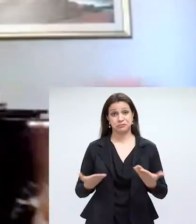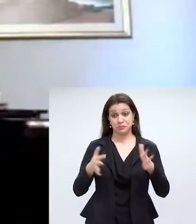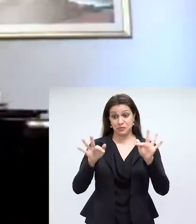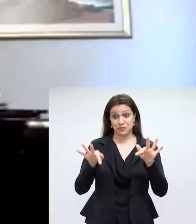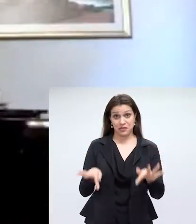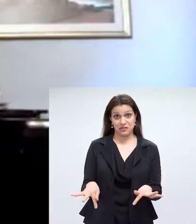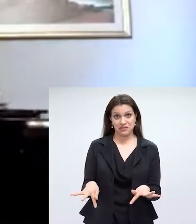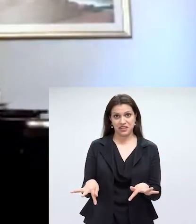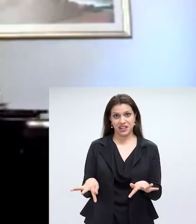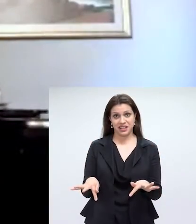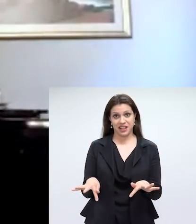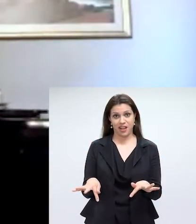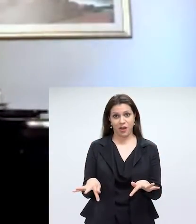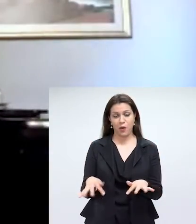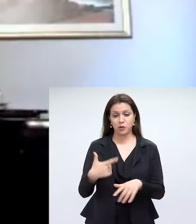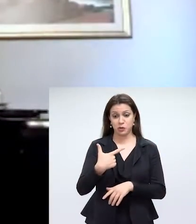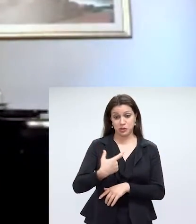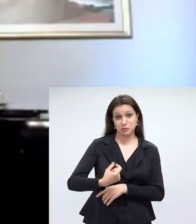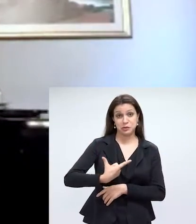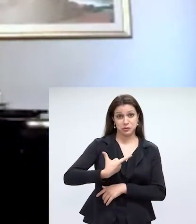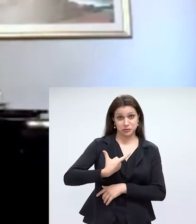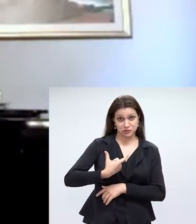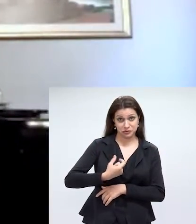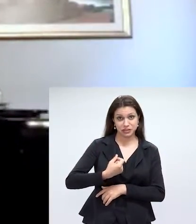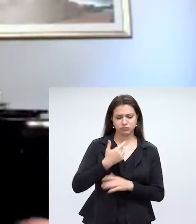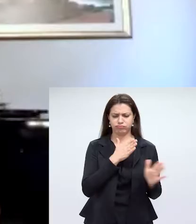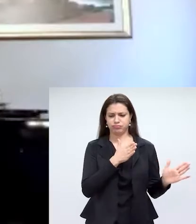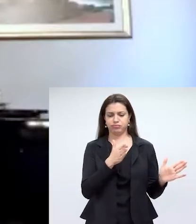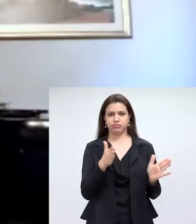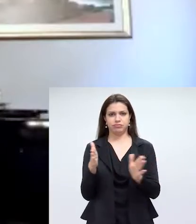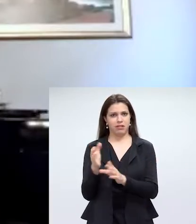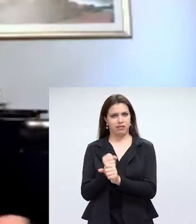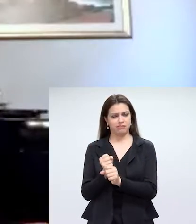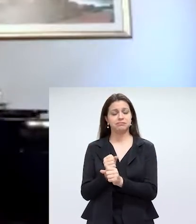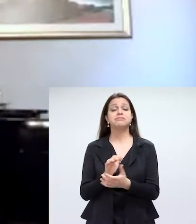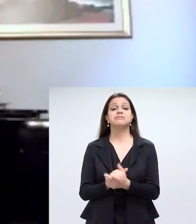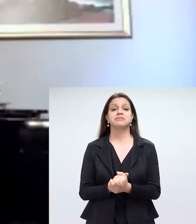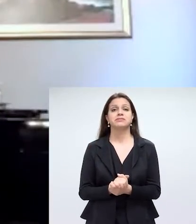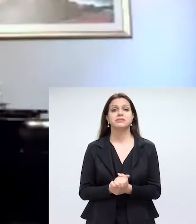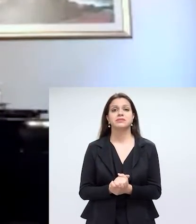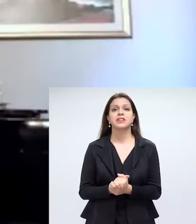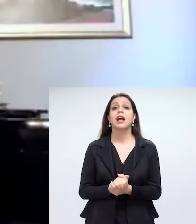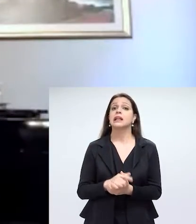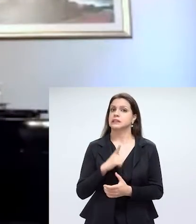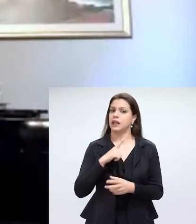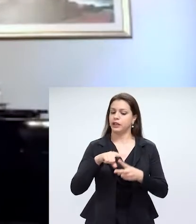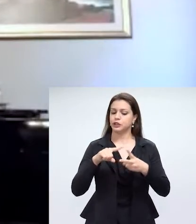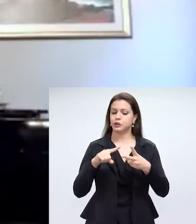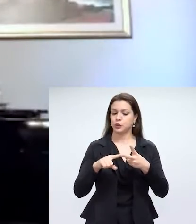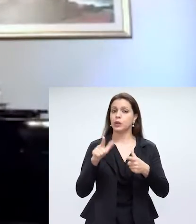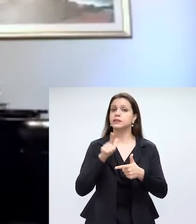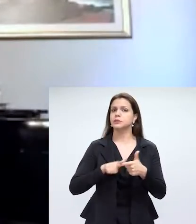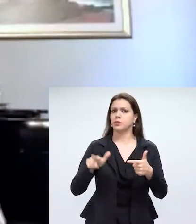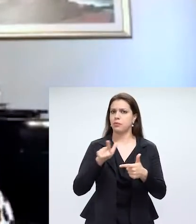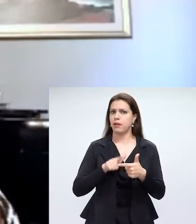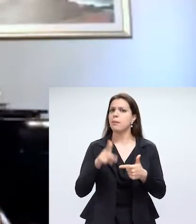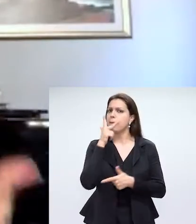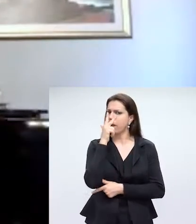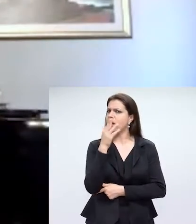E para finalizar a nossa retrospectiva 2020, não podíamos deixar de falar de 2 problemas